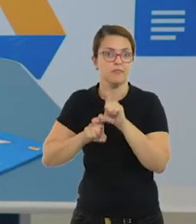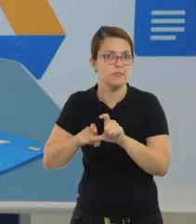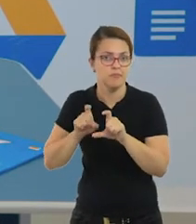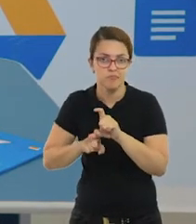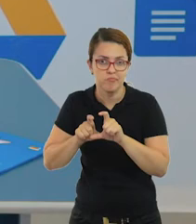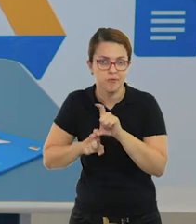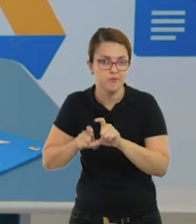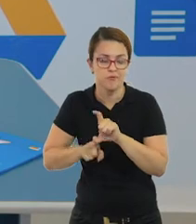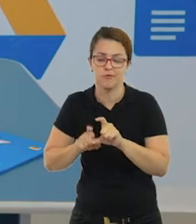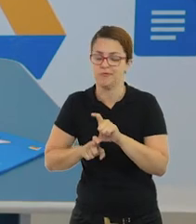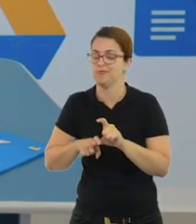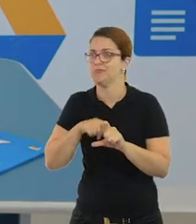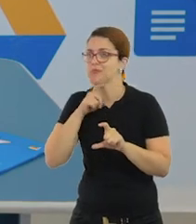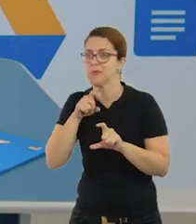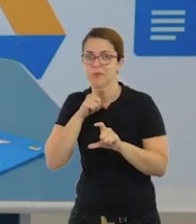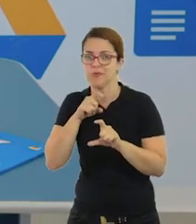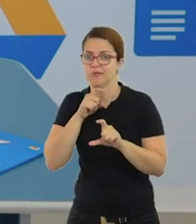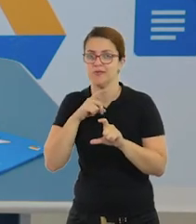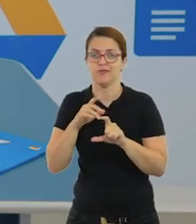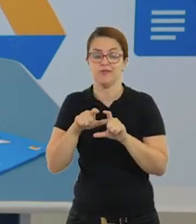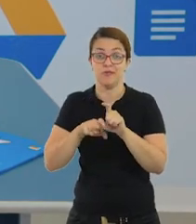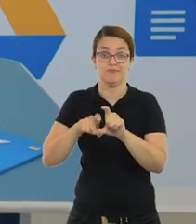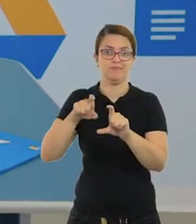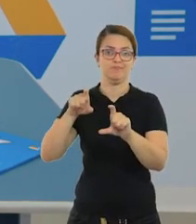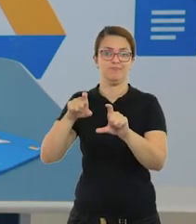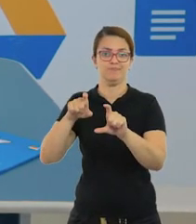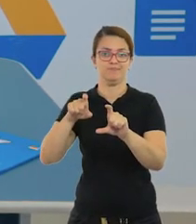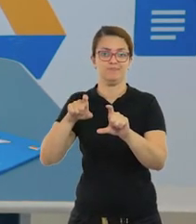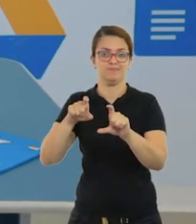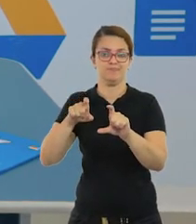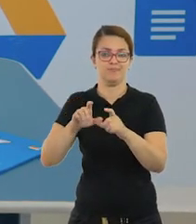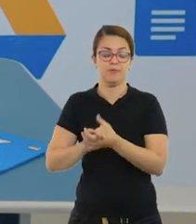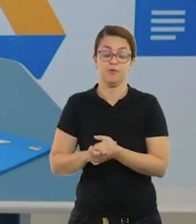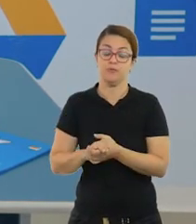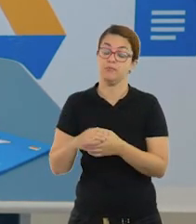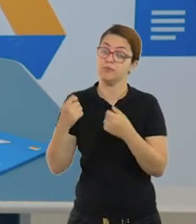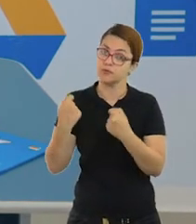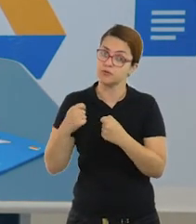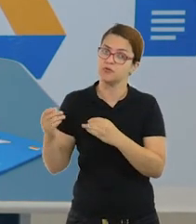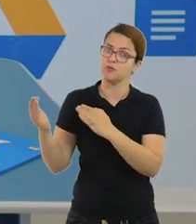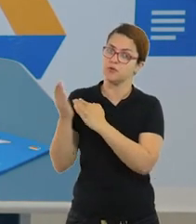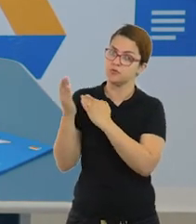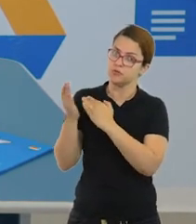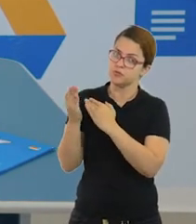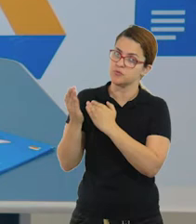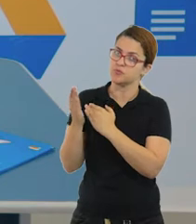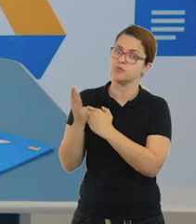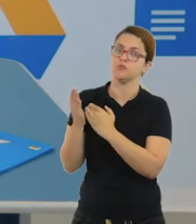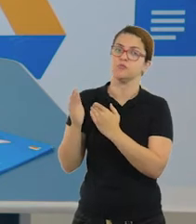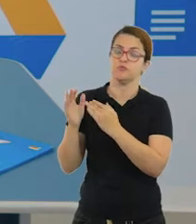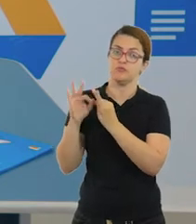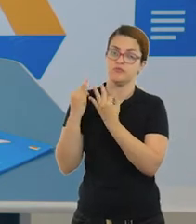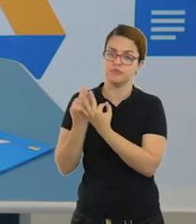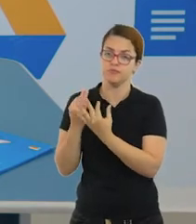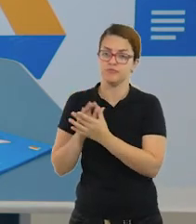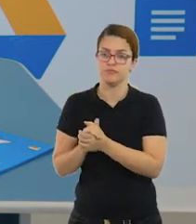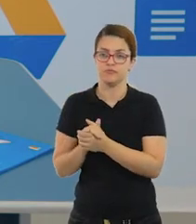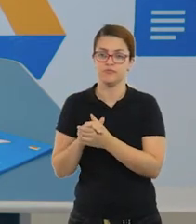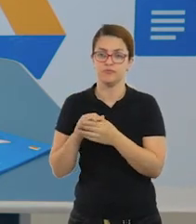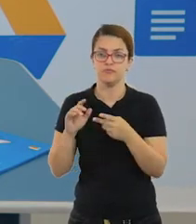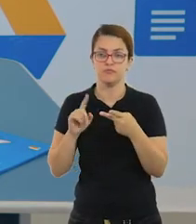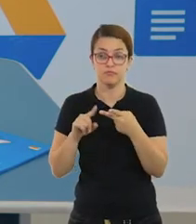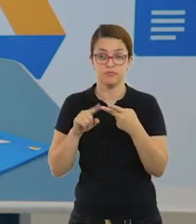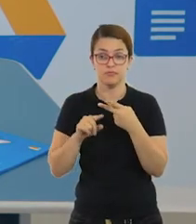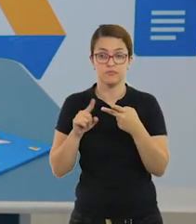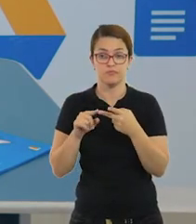vai conseguir fazer atividade sozinha. A gente vai precisar de ajuda e supervisão de um adulto. Isso é claro. Segunda coisa que eu sugiro